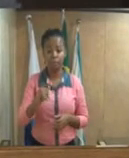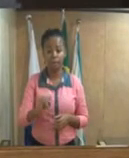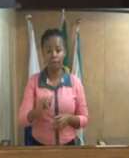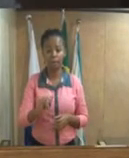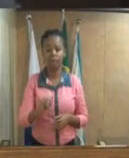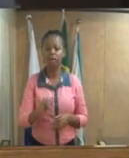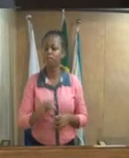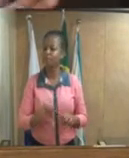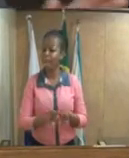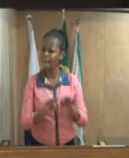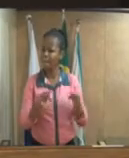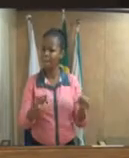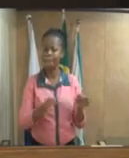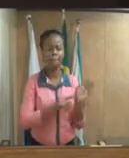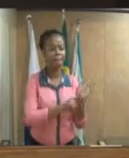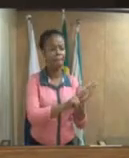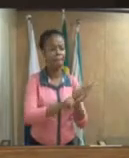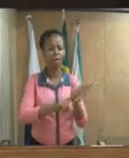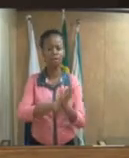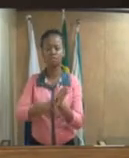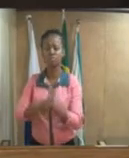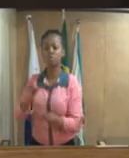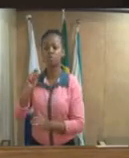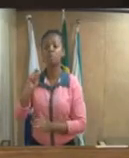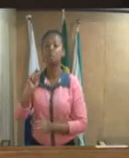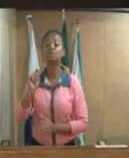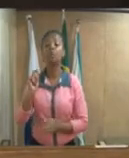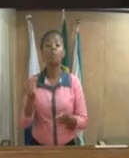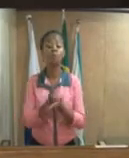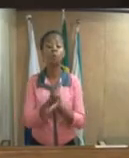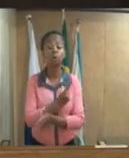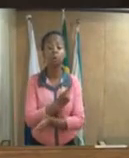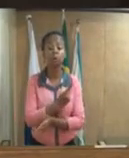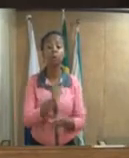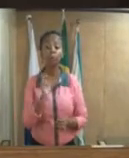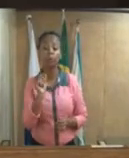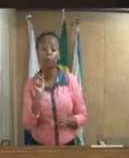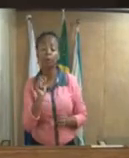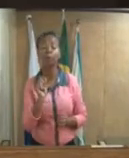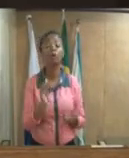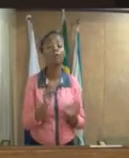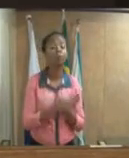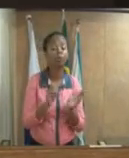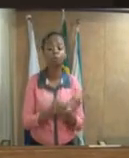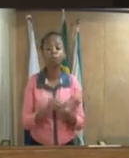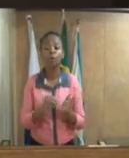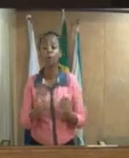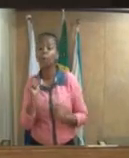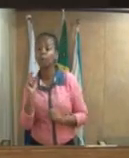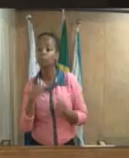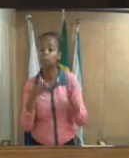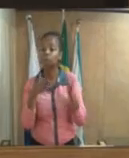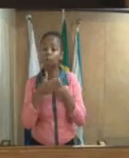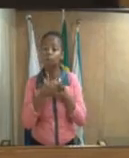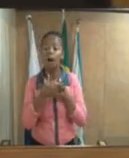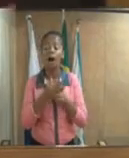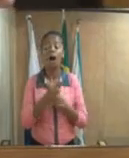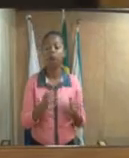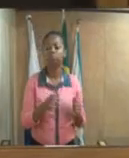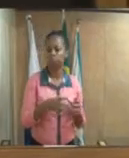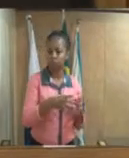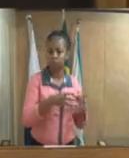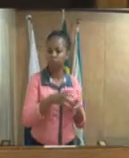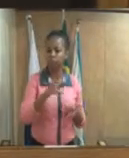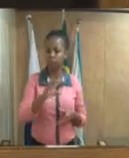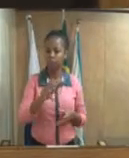averiguar. A CPI não é contra ninguém. A CPI é a favor do povo. Eu